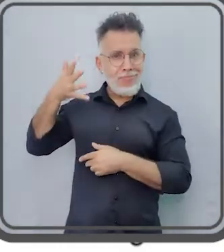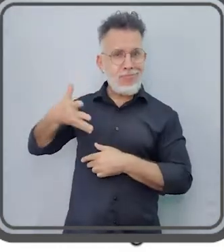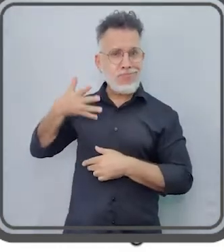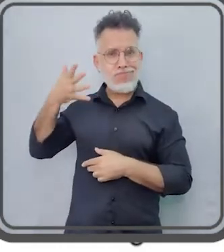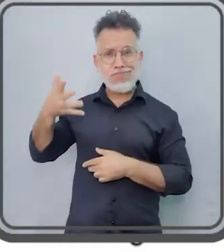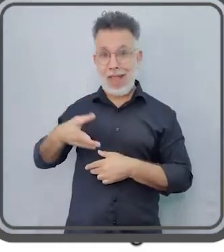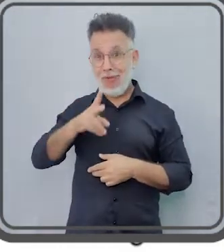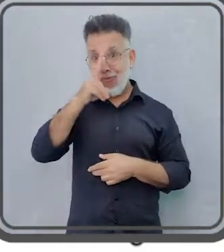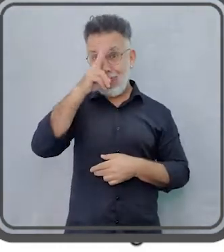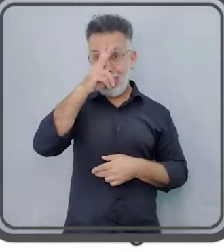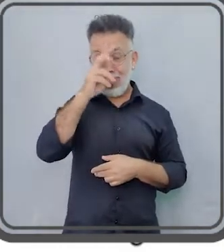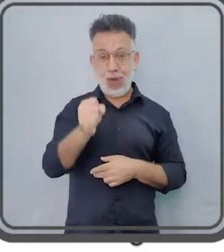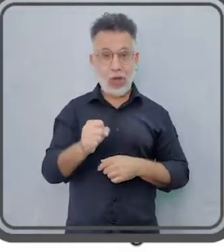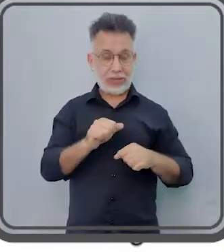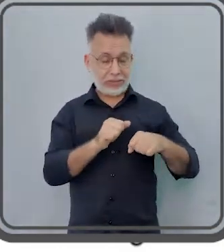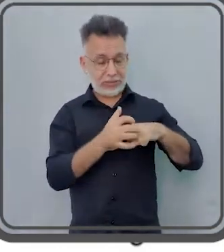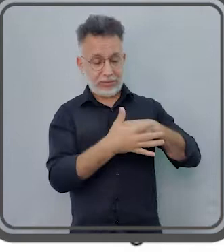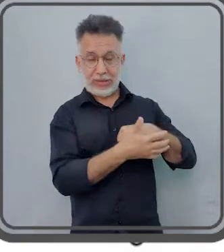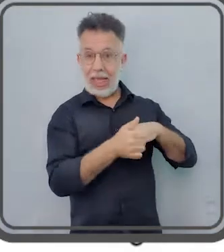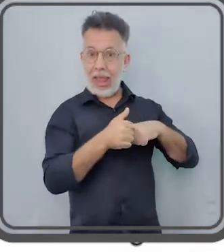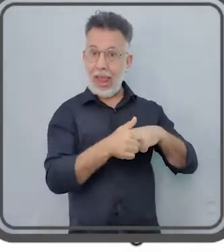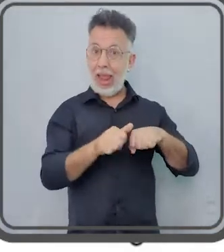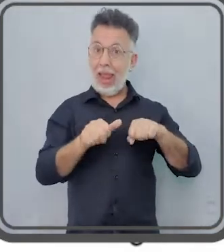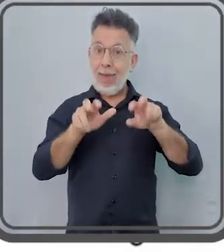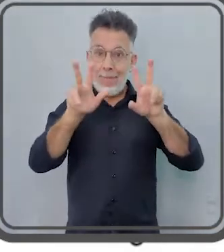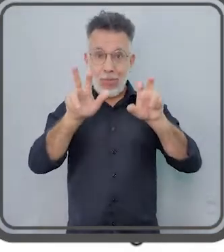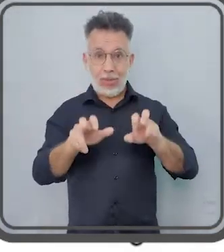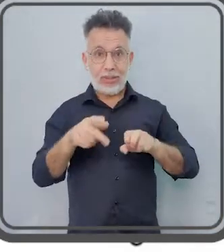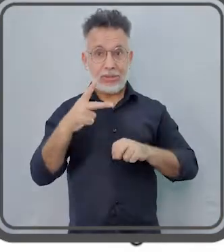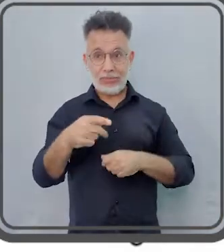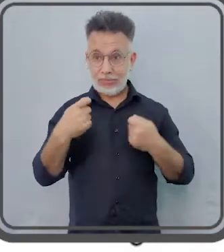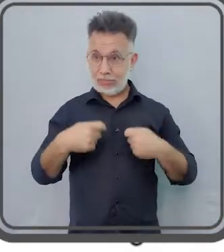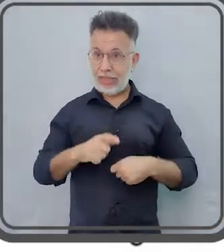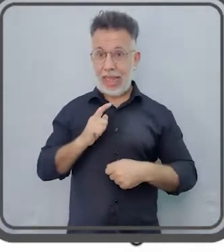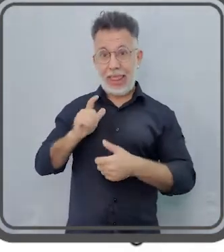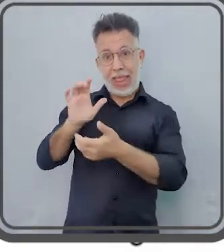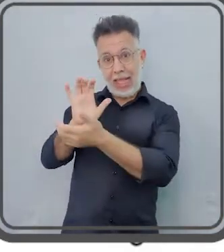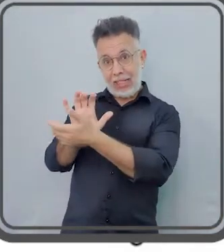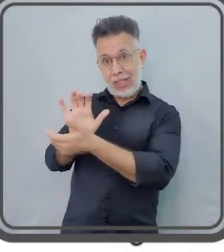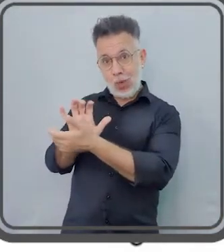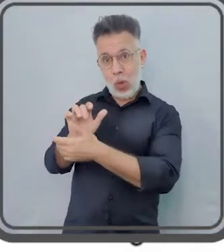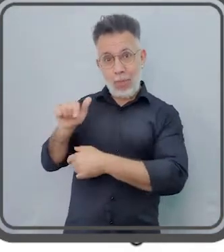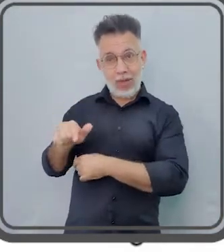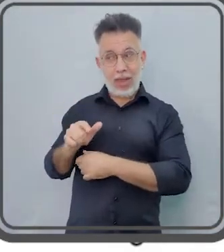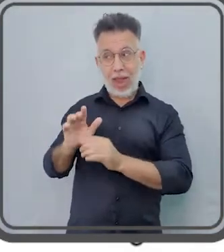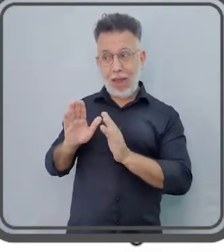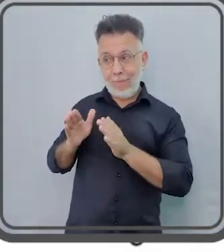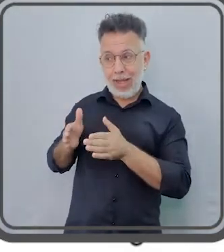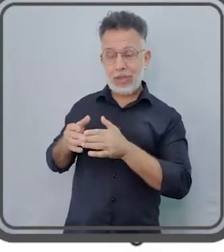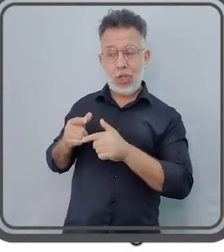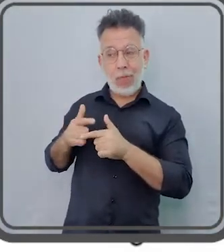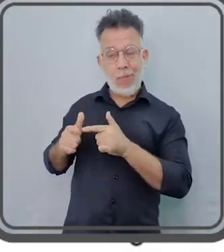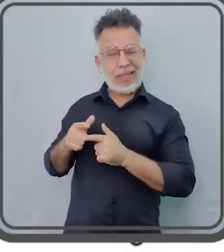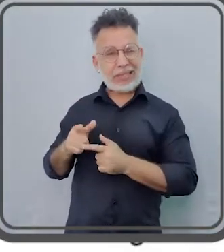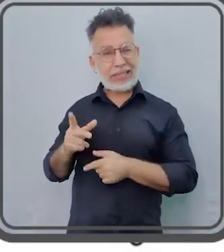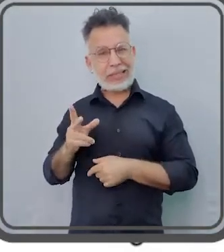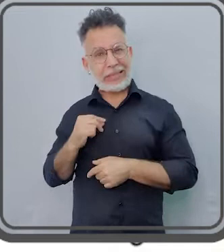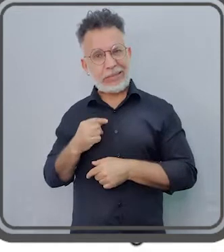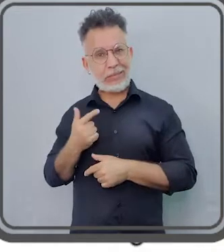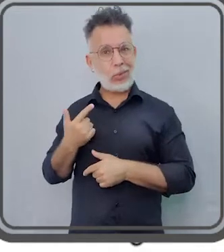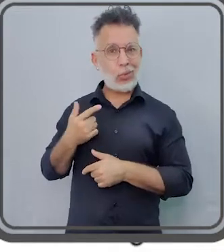né? Muito em função dessas necessidades. Então, tem esse grupo aqui que, a partir de um problema, nossa, não tá legal, o que a gente tem que fazer? Então, é uma possibilidade